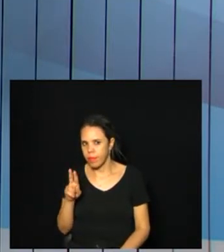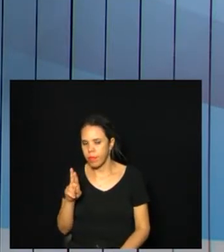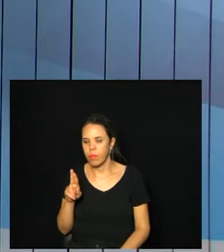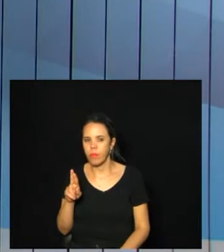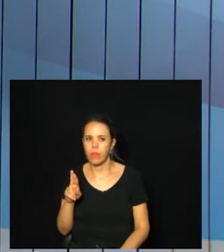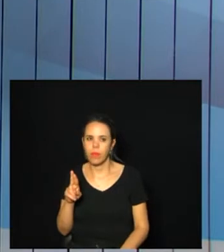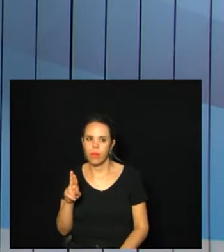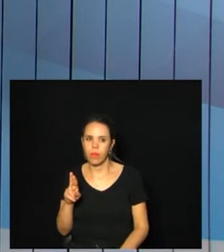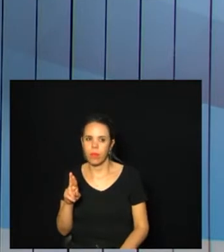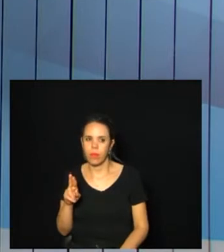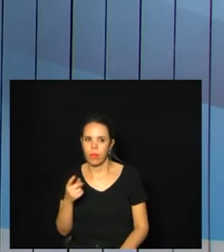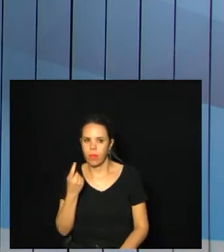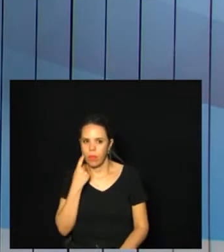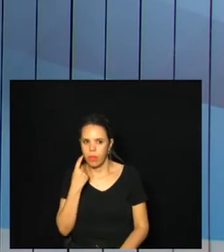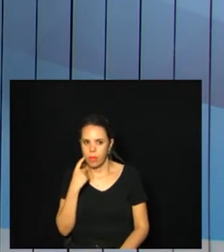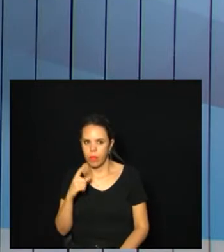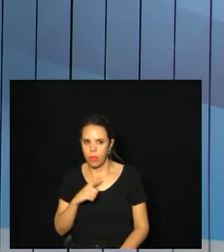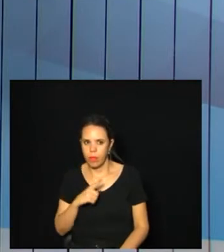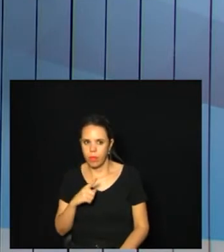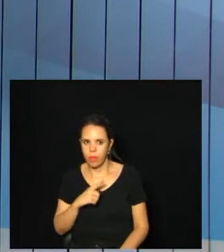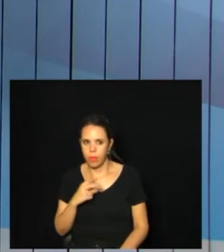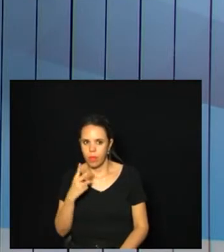cepate.campinas.sp.gov.br. Nesta sexta-feira,